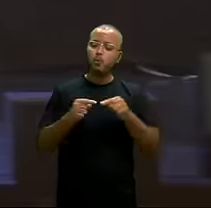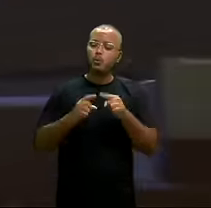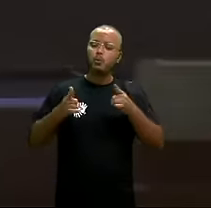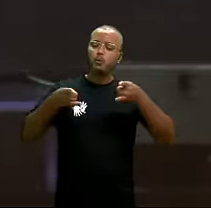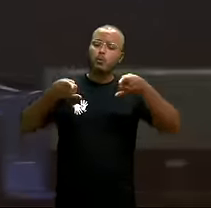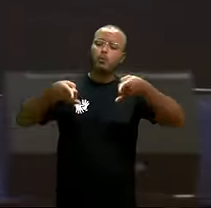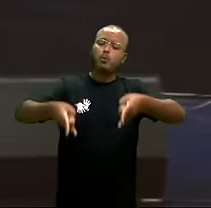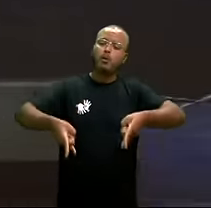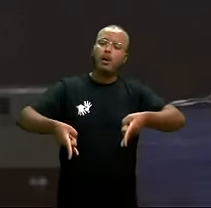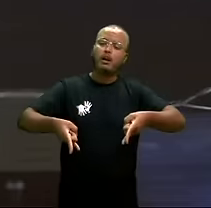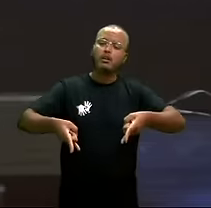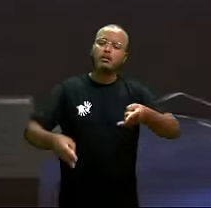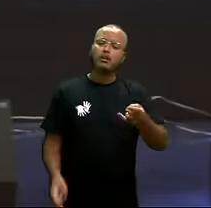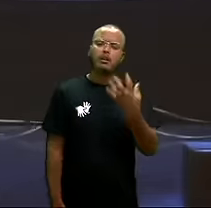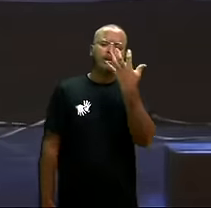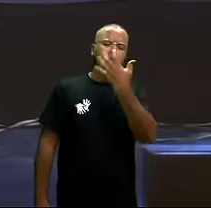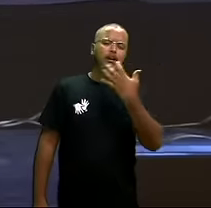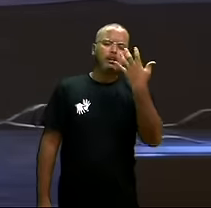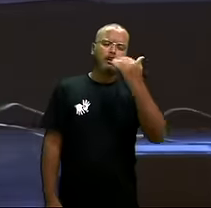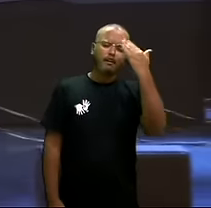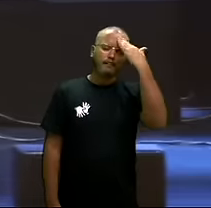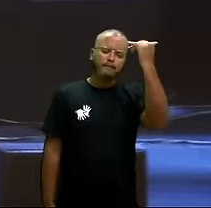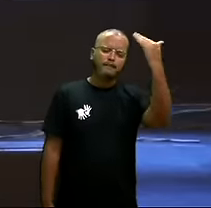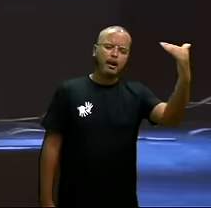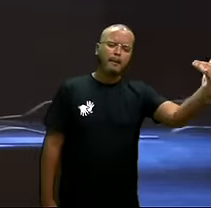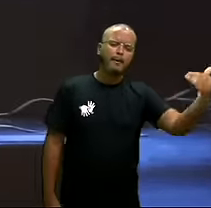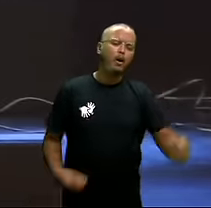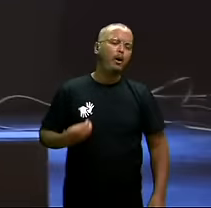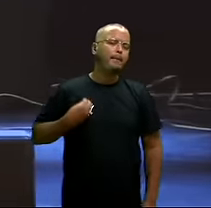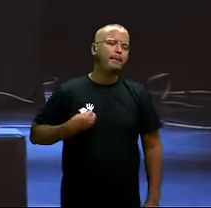Mick Jagger, Michael Jackson,